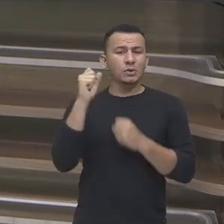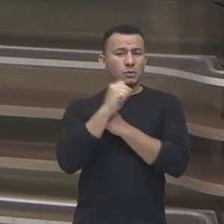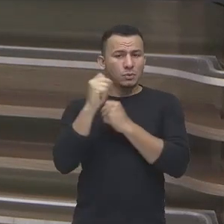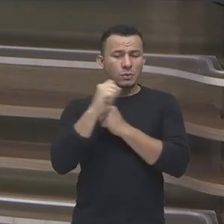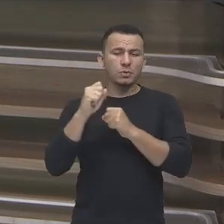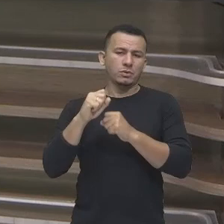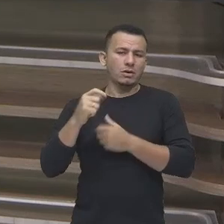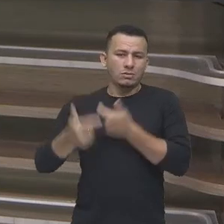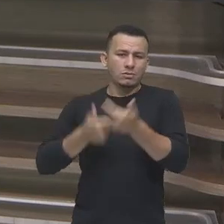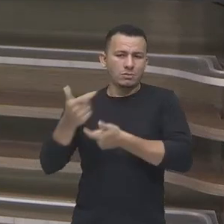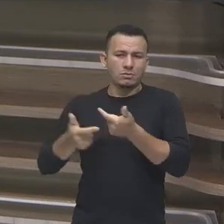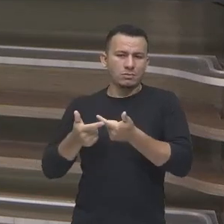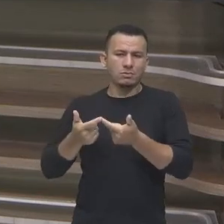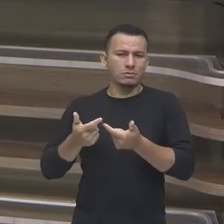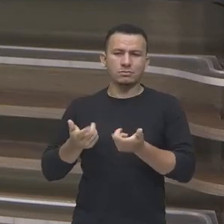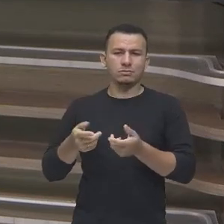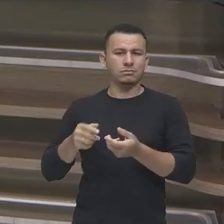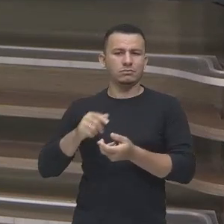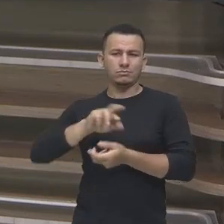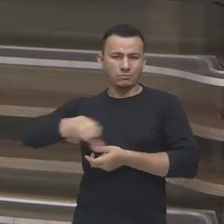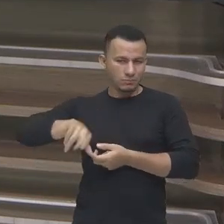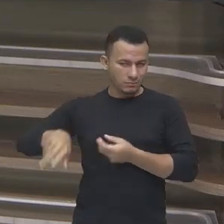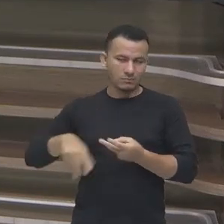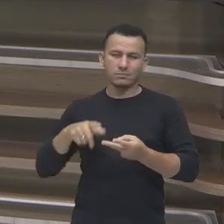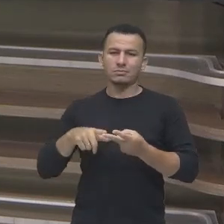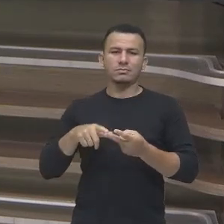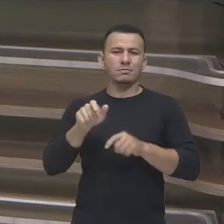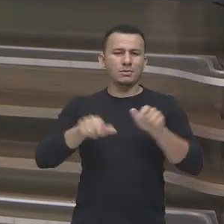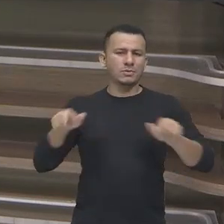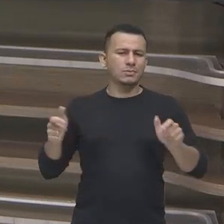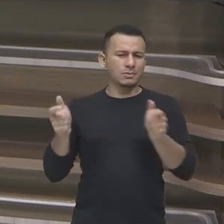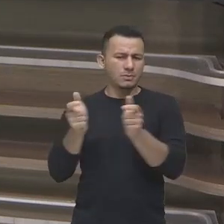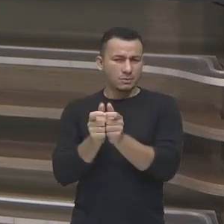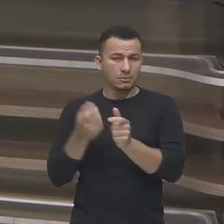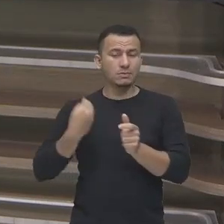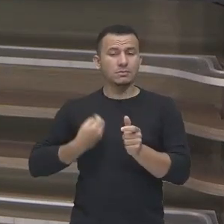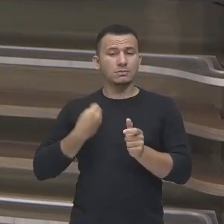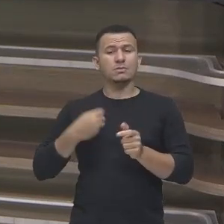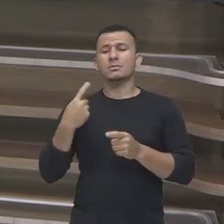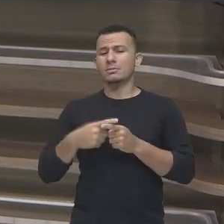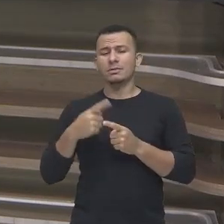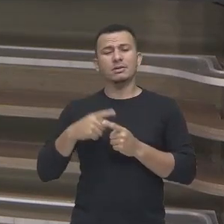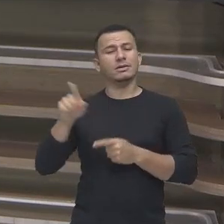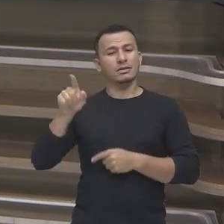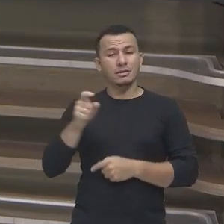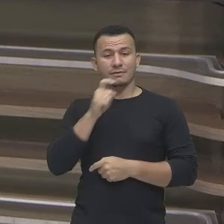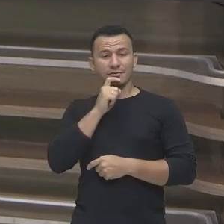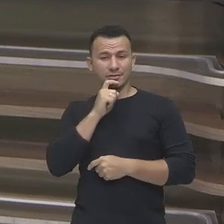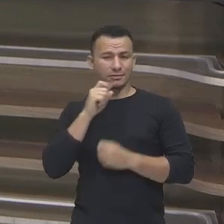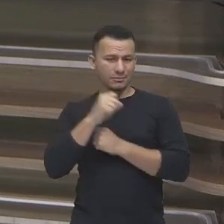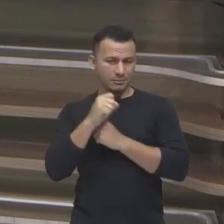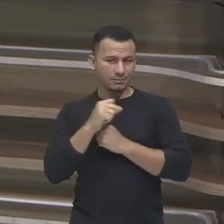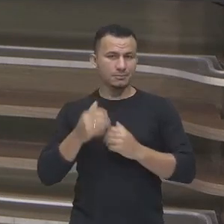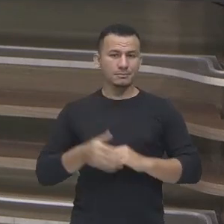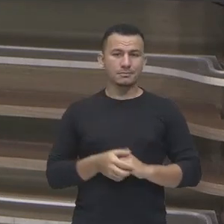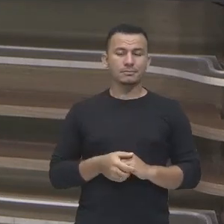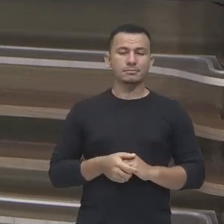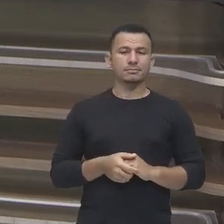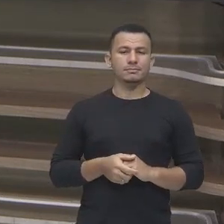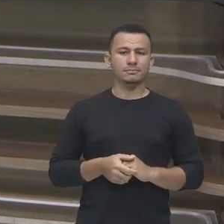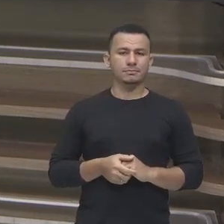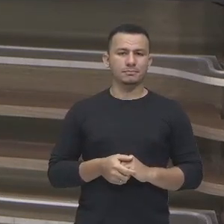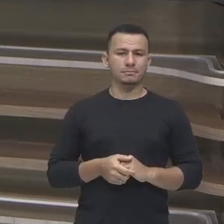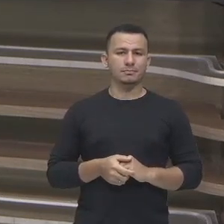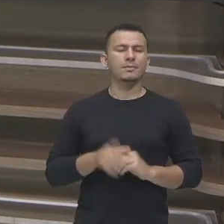tem menos pessoas morando, tem menos atividades econômicas, porque é muito mais frio. É simples, né, pessoal? A mesma lógica